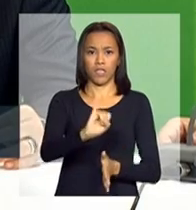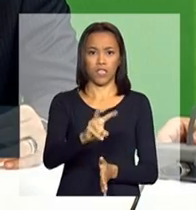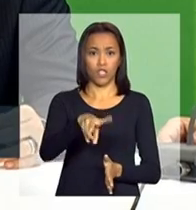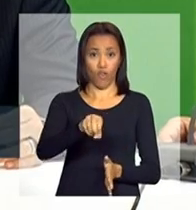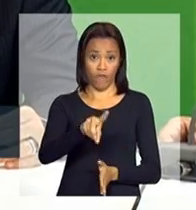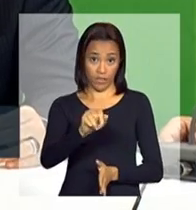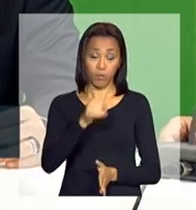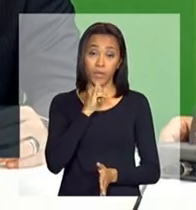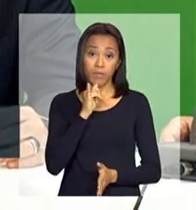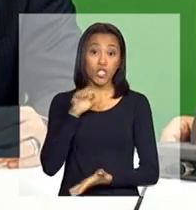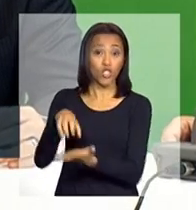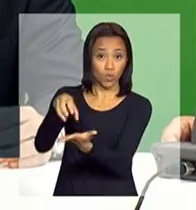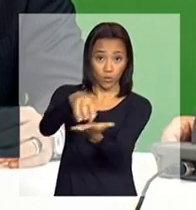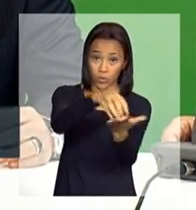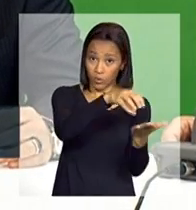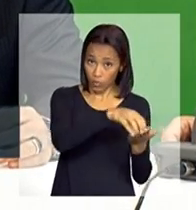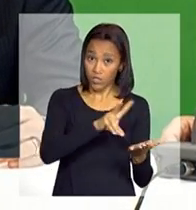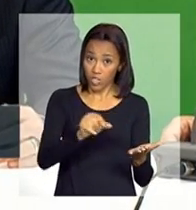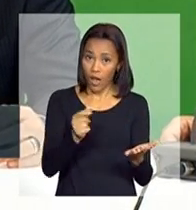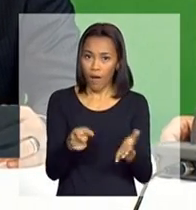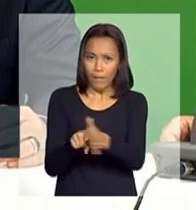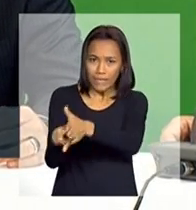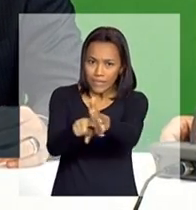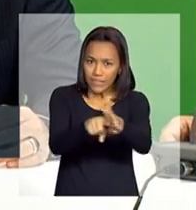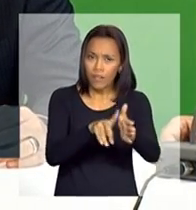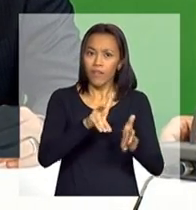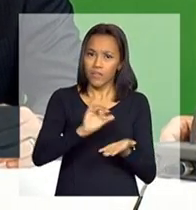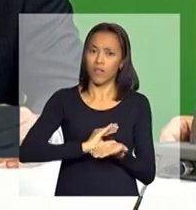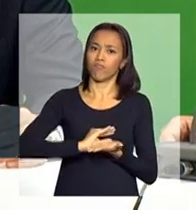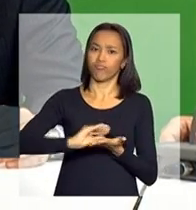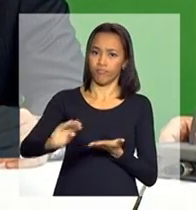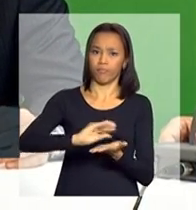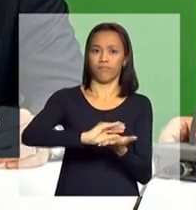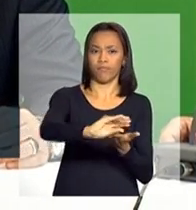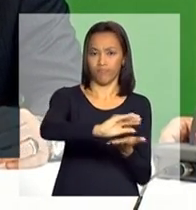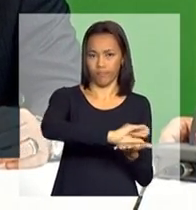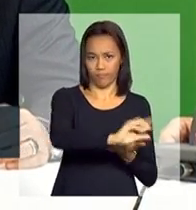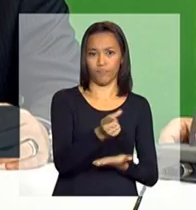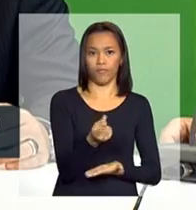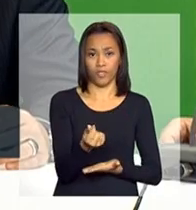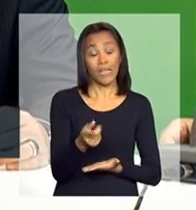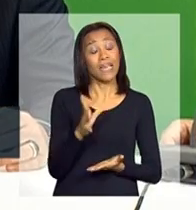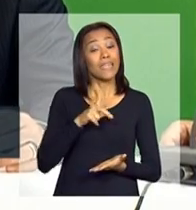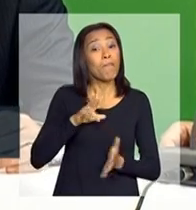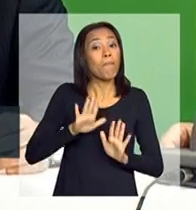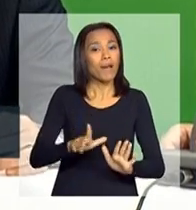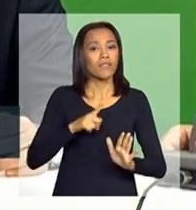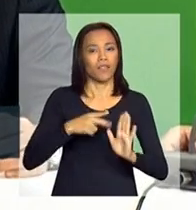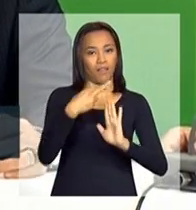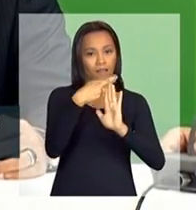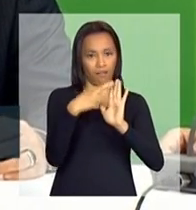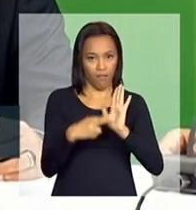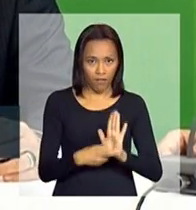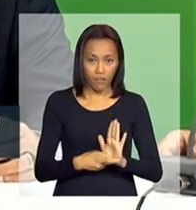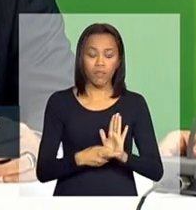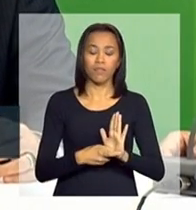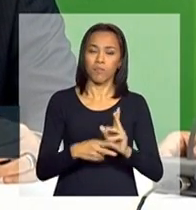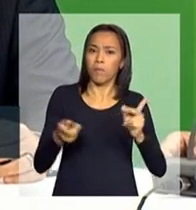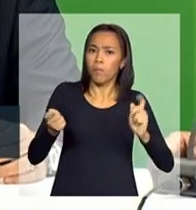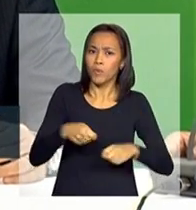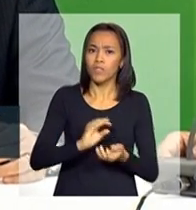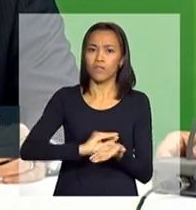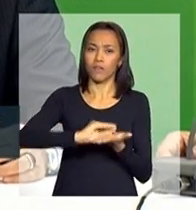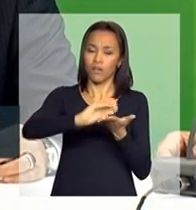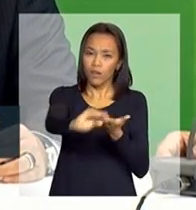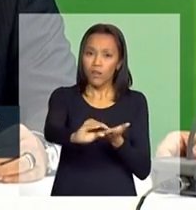inovação vão ser remuneradas por esse processo E aí tem uma série de critérios que é muito semelhante a